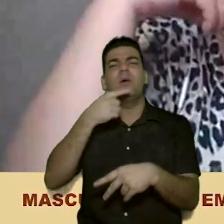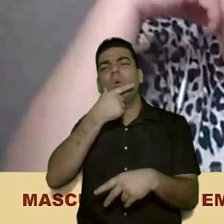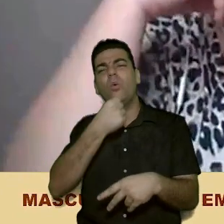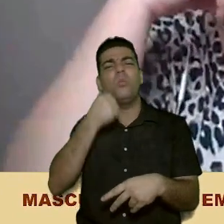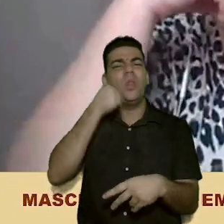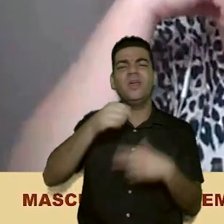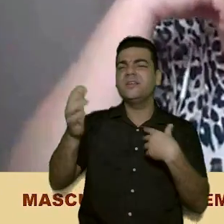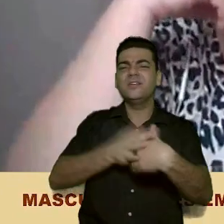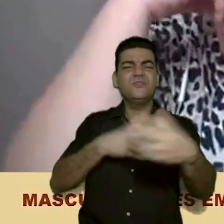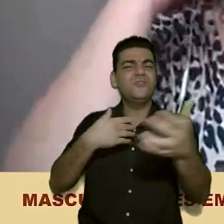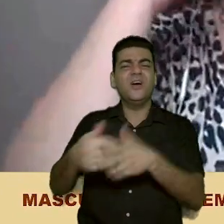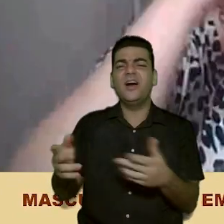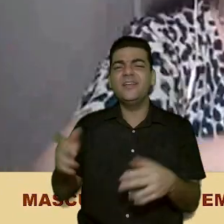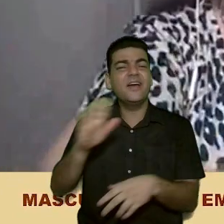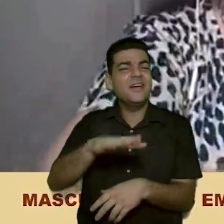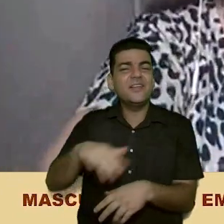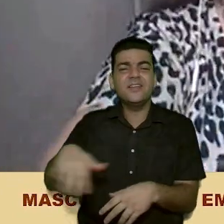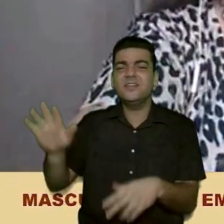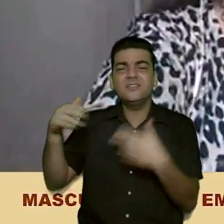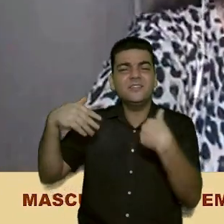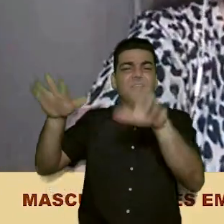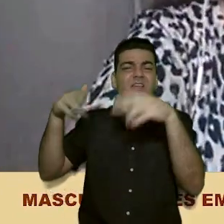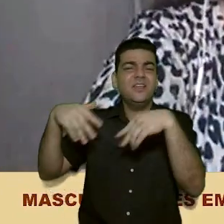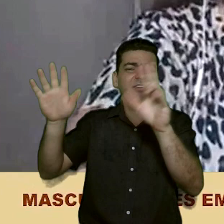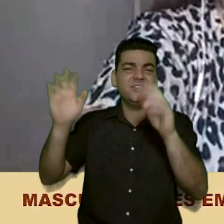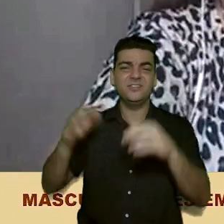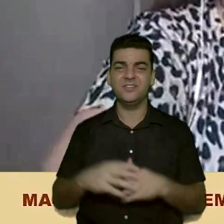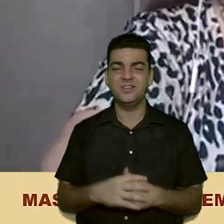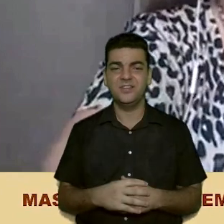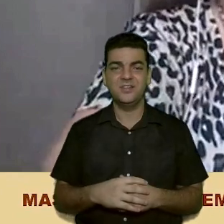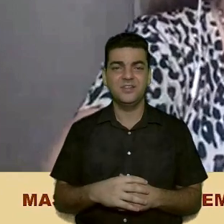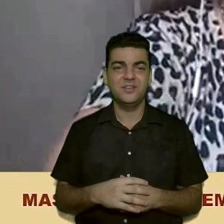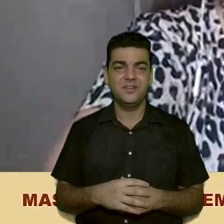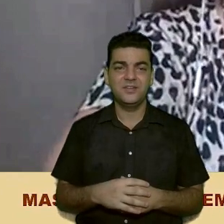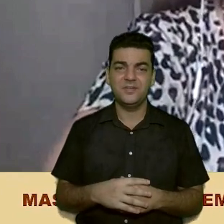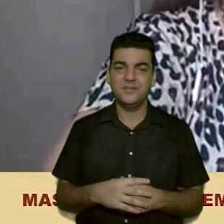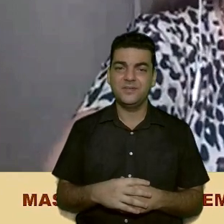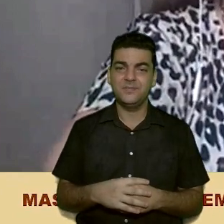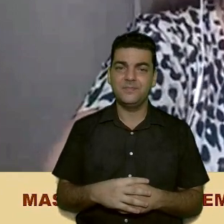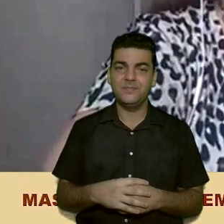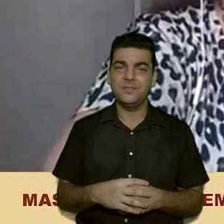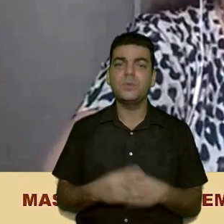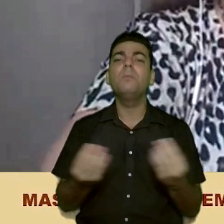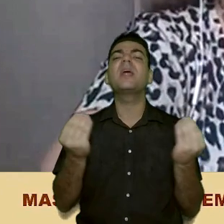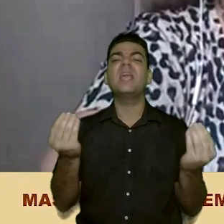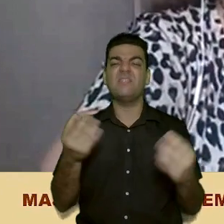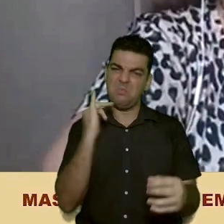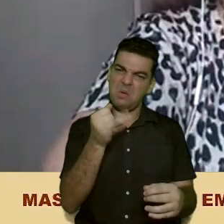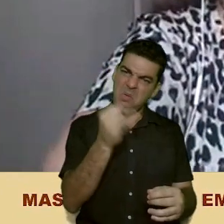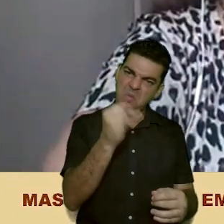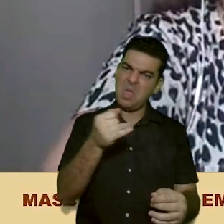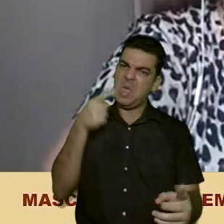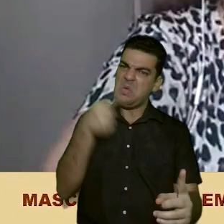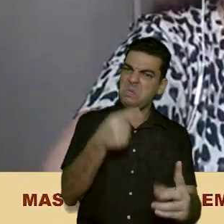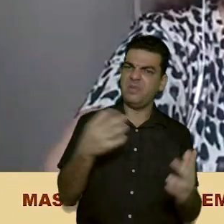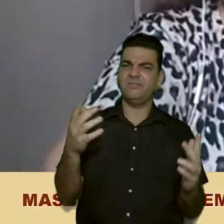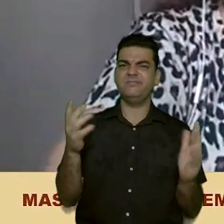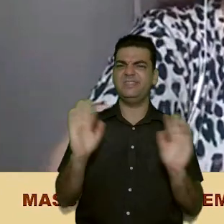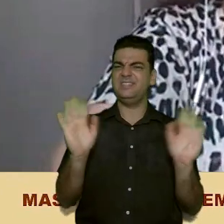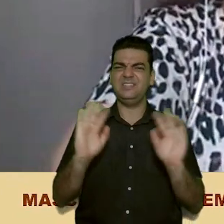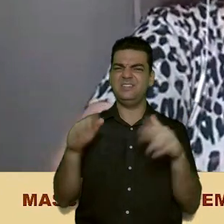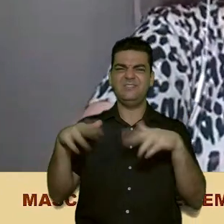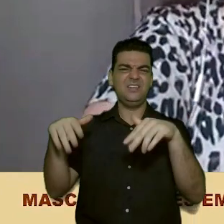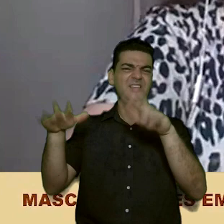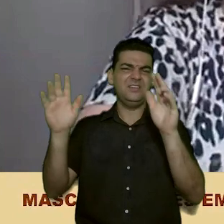que ficar agora se preocupando com isso, entendeu? É pênis dela, pênis dele, vulva dela, vulva dele, tá tudo certo, né? Então a gente levar